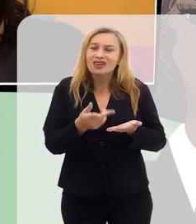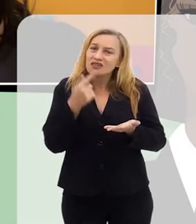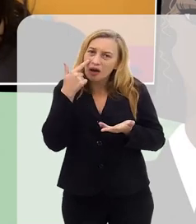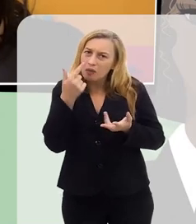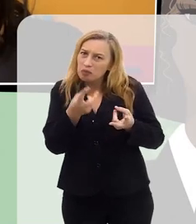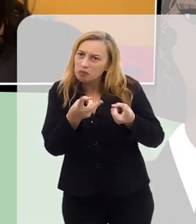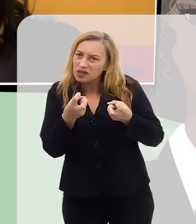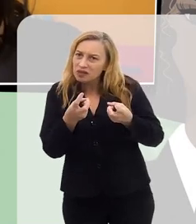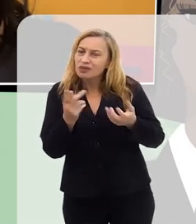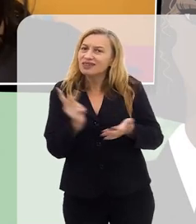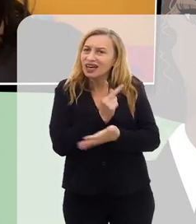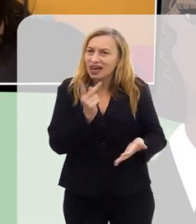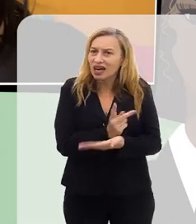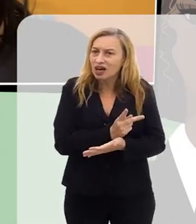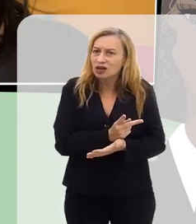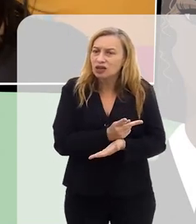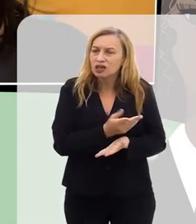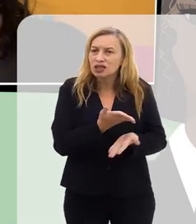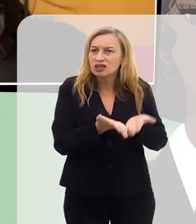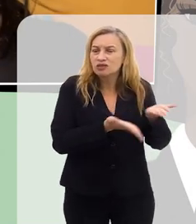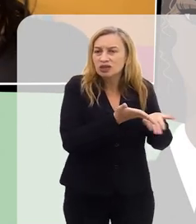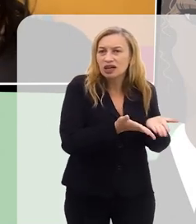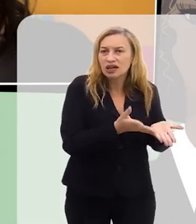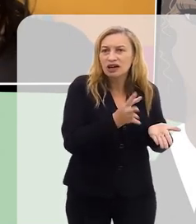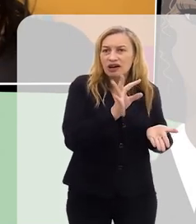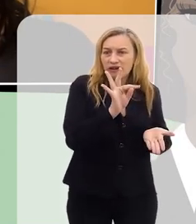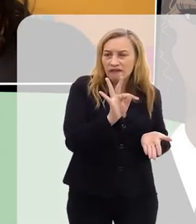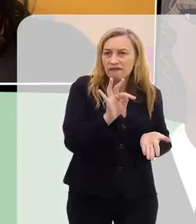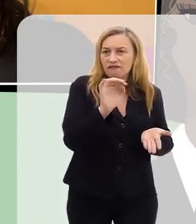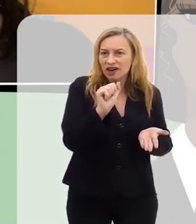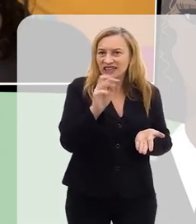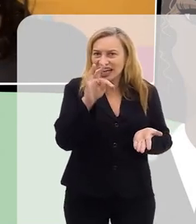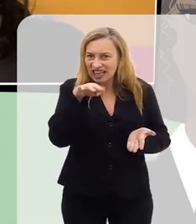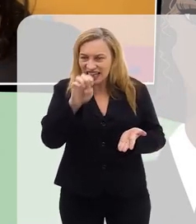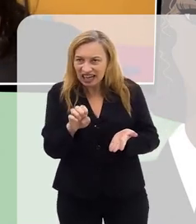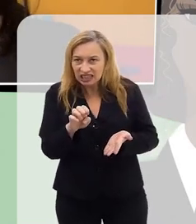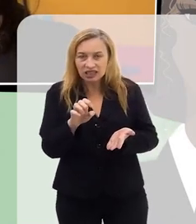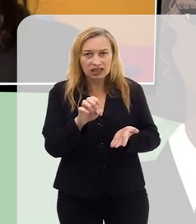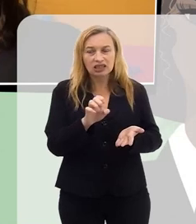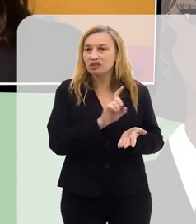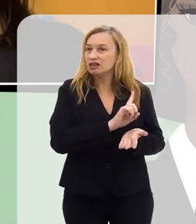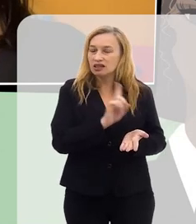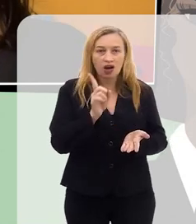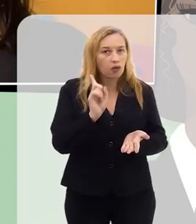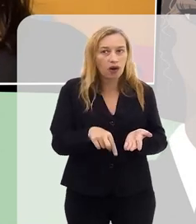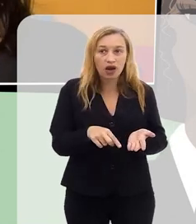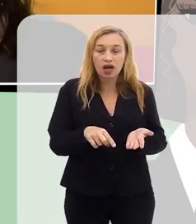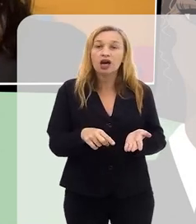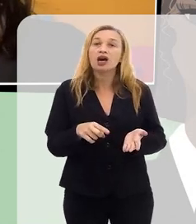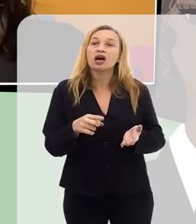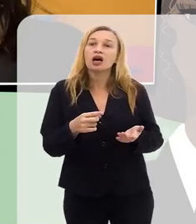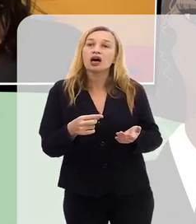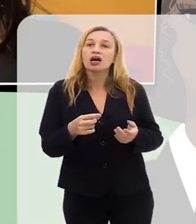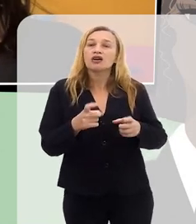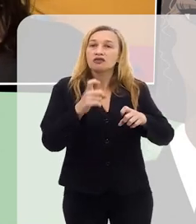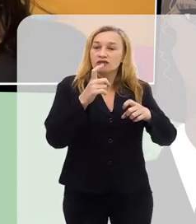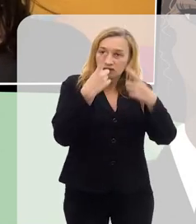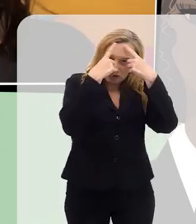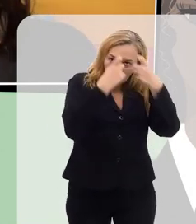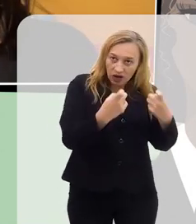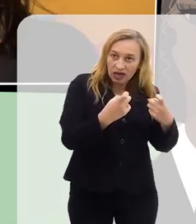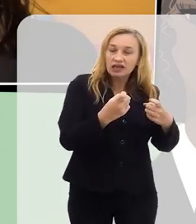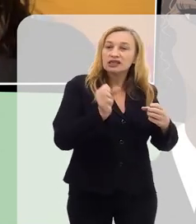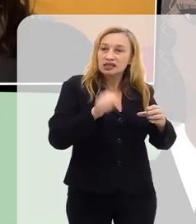alguma coisa muito errada, que aquilo que tinham tratado como fatalidade não era uma fatalidade. Eu tinha passado por uma má